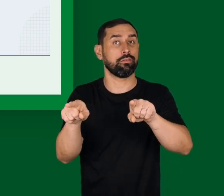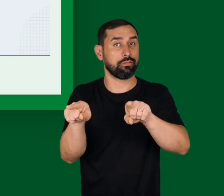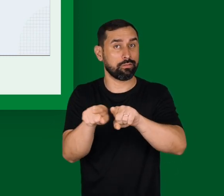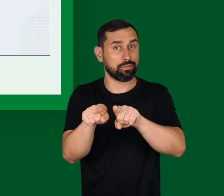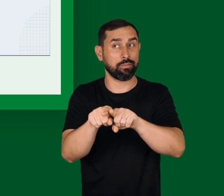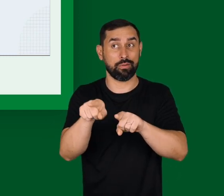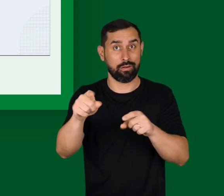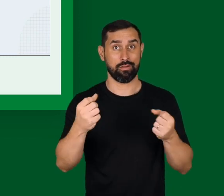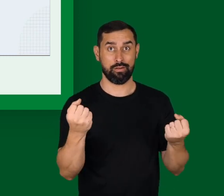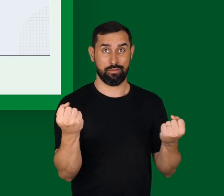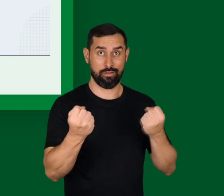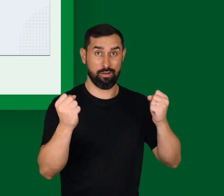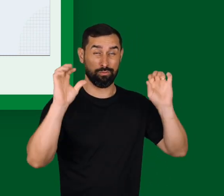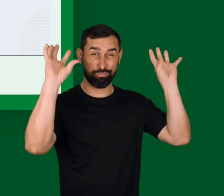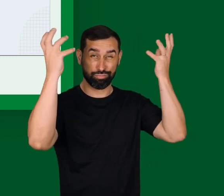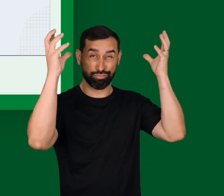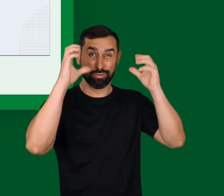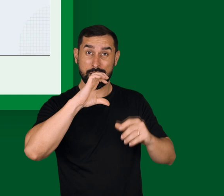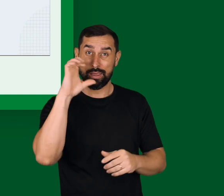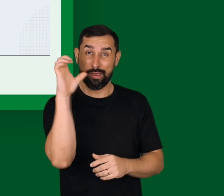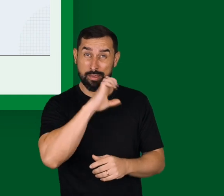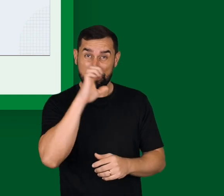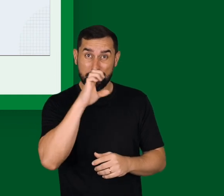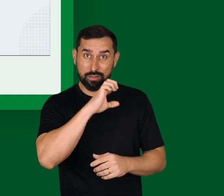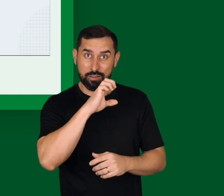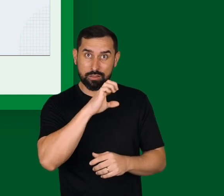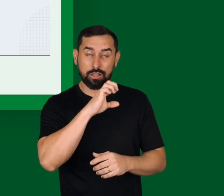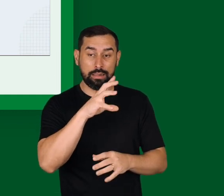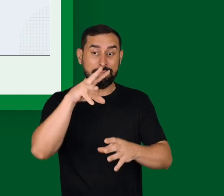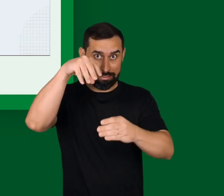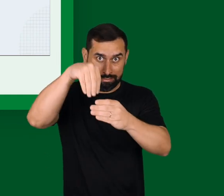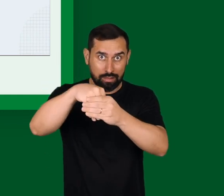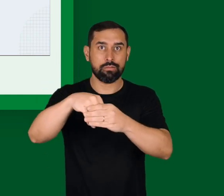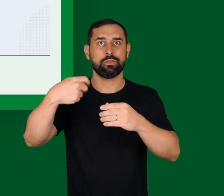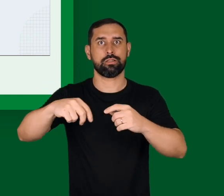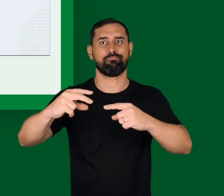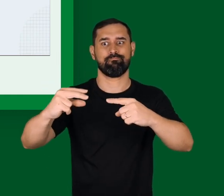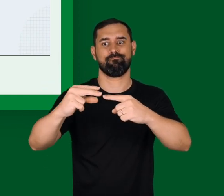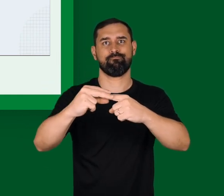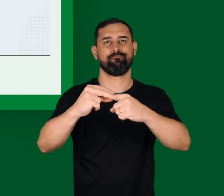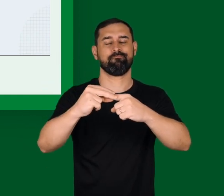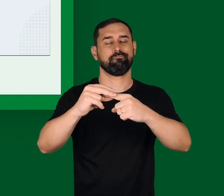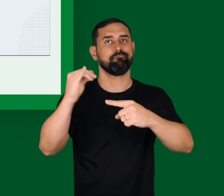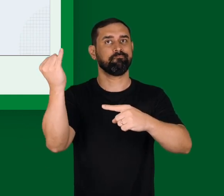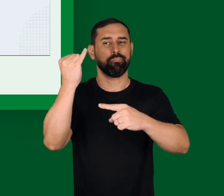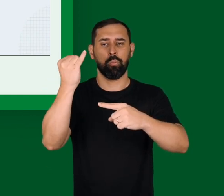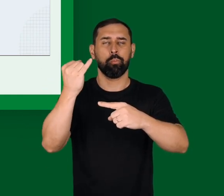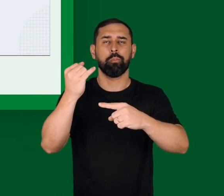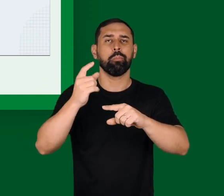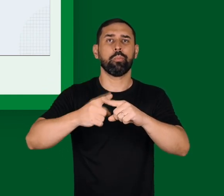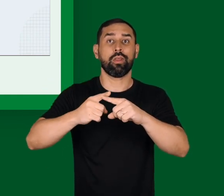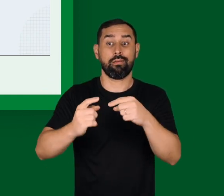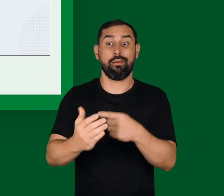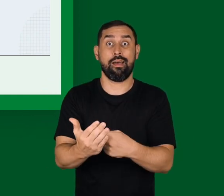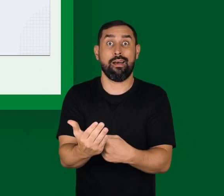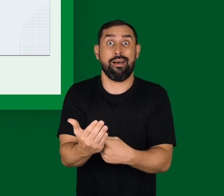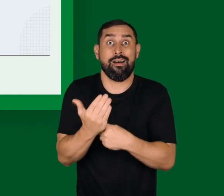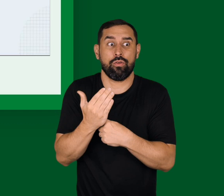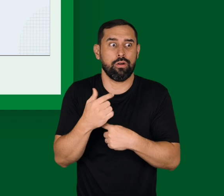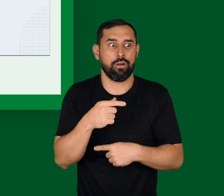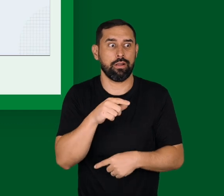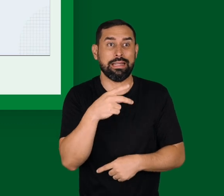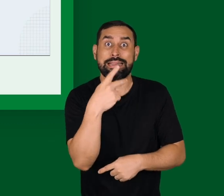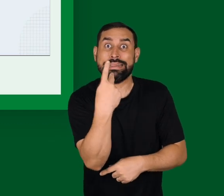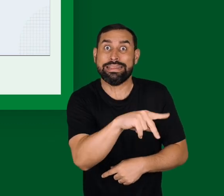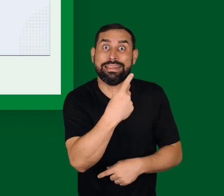oximetria. E para as equipes de transporte, faz parte do transporte garantir o oxímetro de pulso portátil,